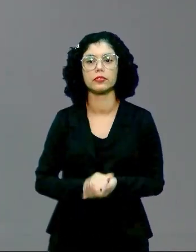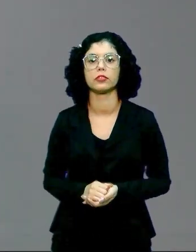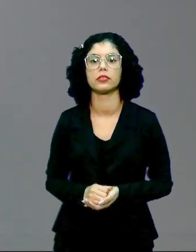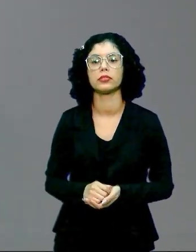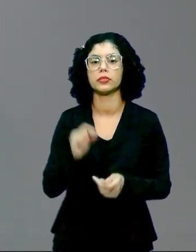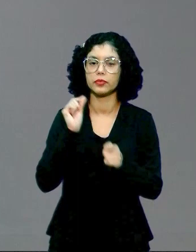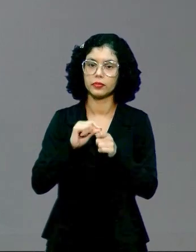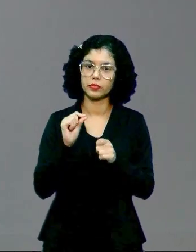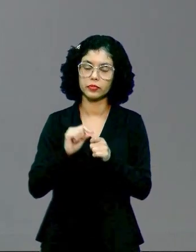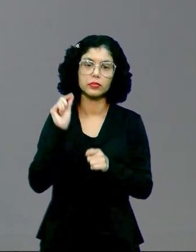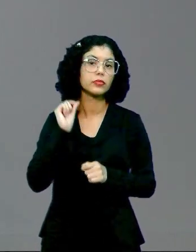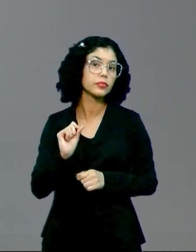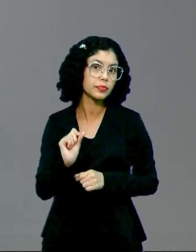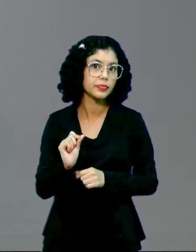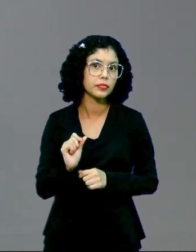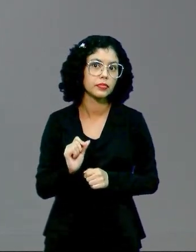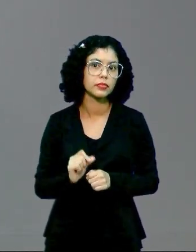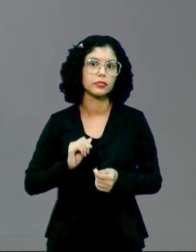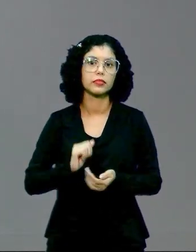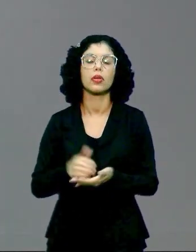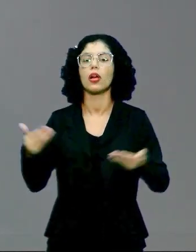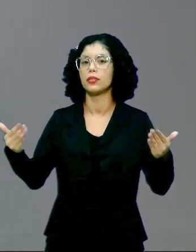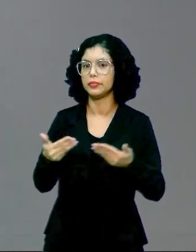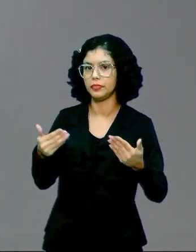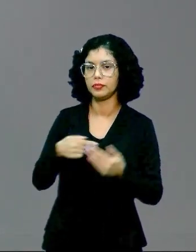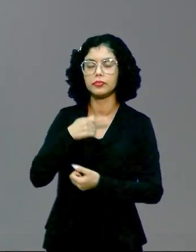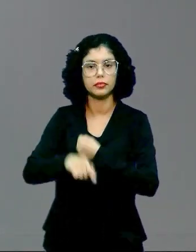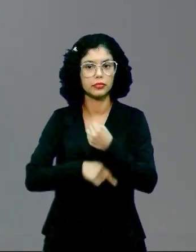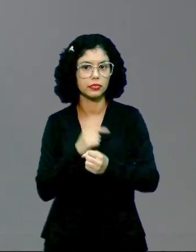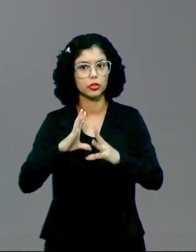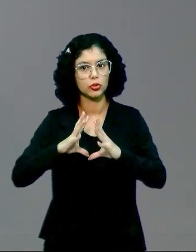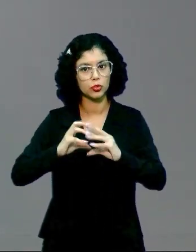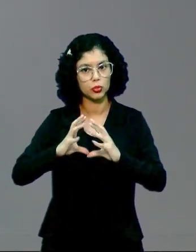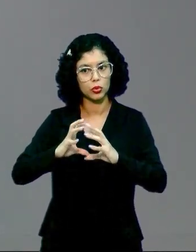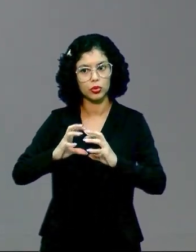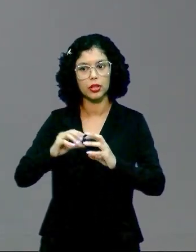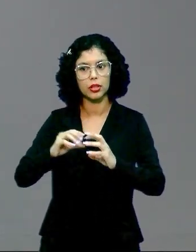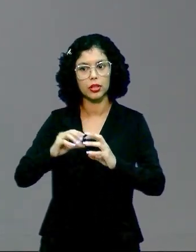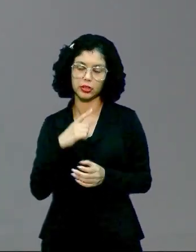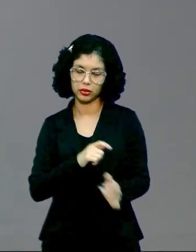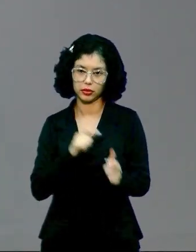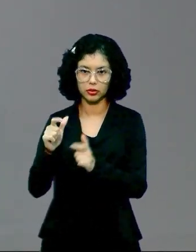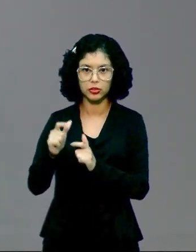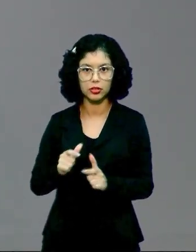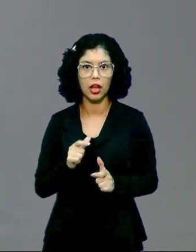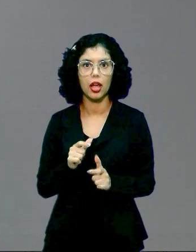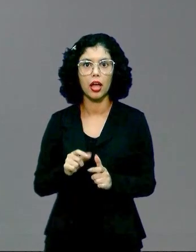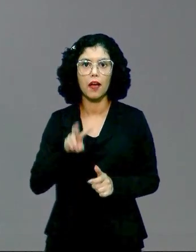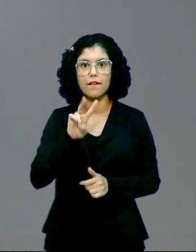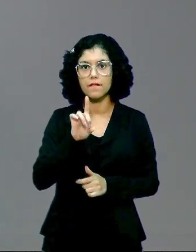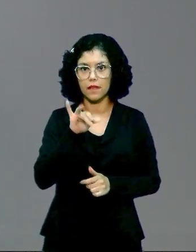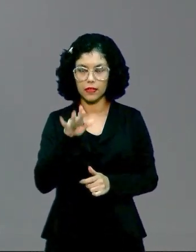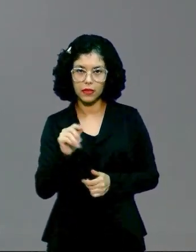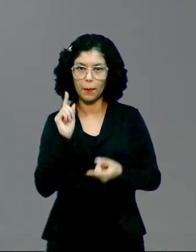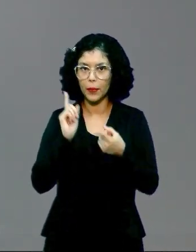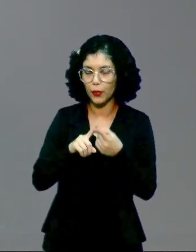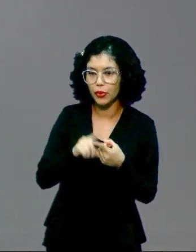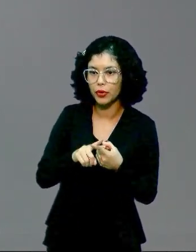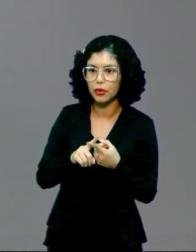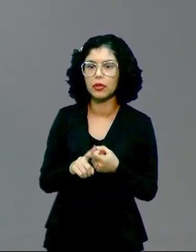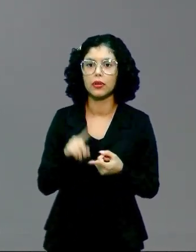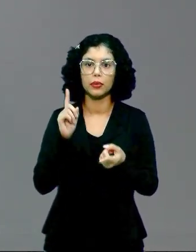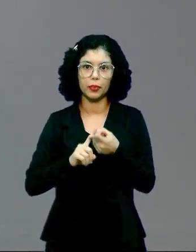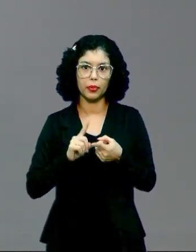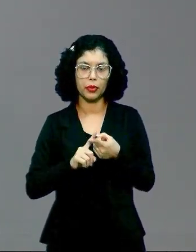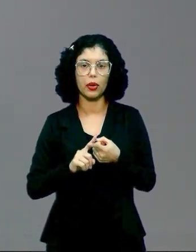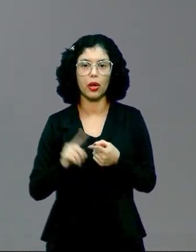Rutherford ele fez as seguintes conclusões. Então, o átomo agora ele não é mais maciço, existem regiões vazias nesse átomo. Ah, por quê? Porque